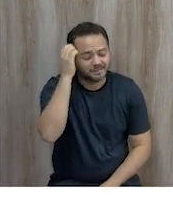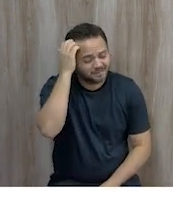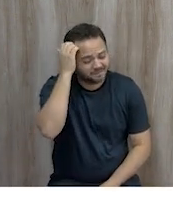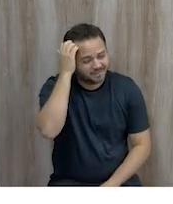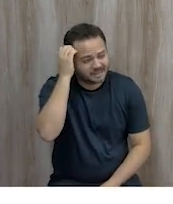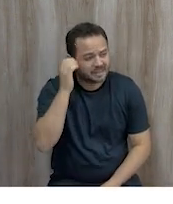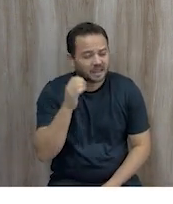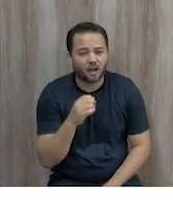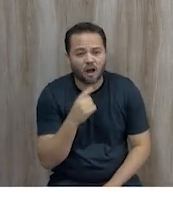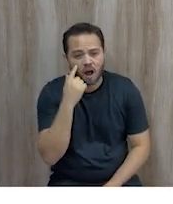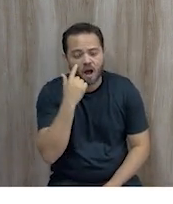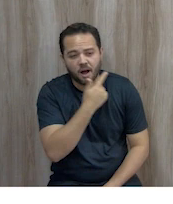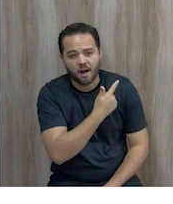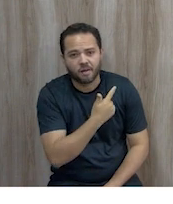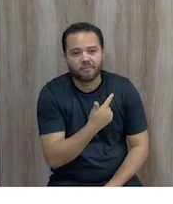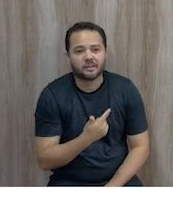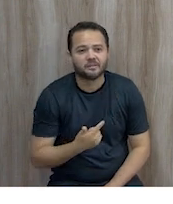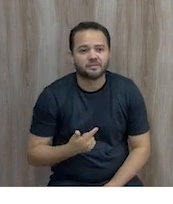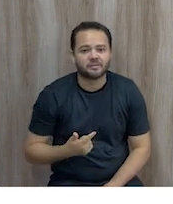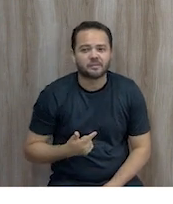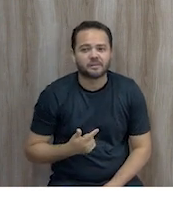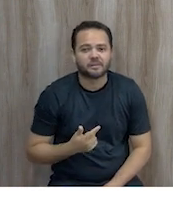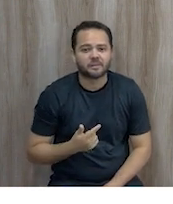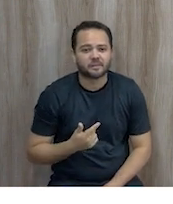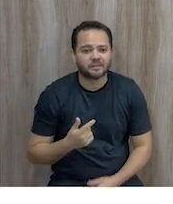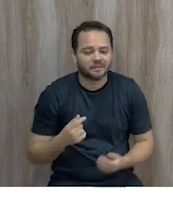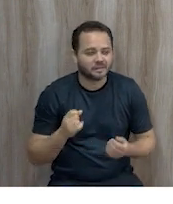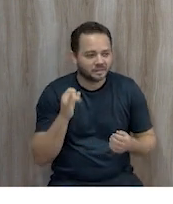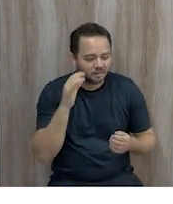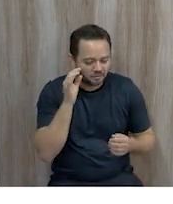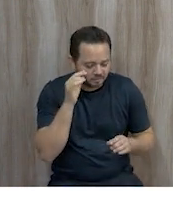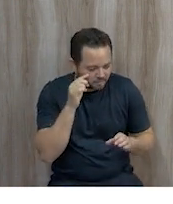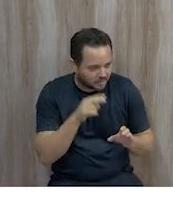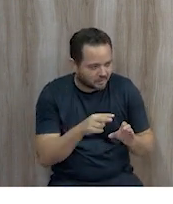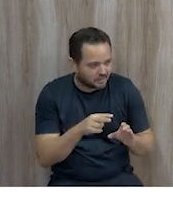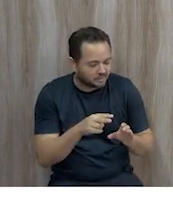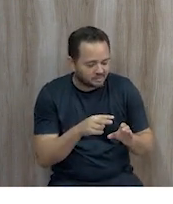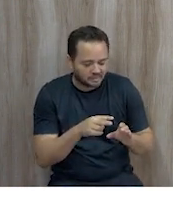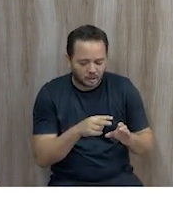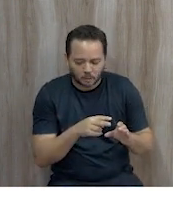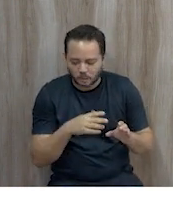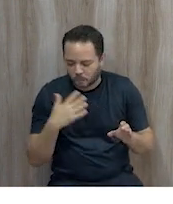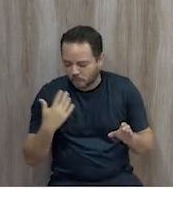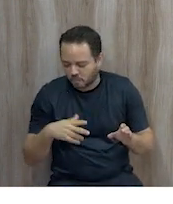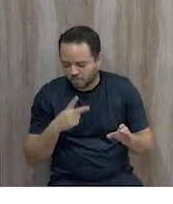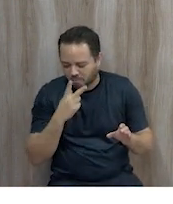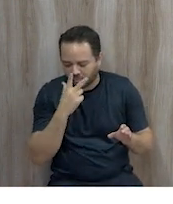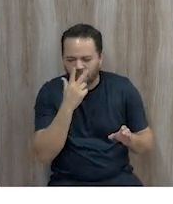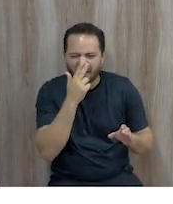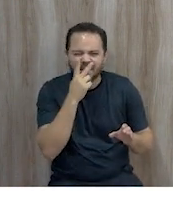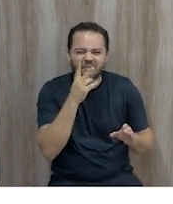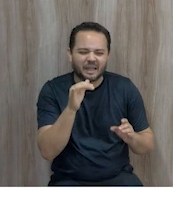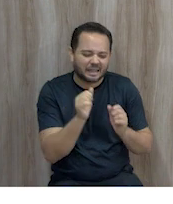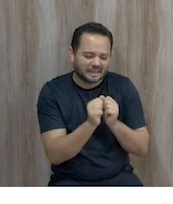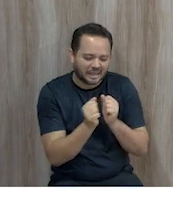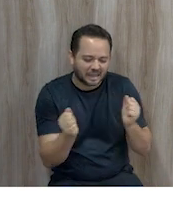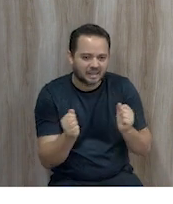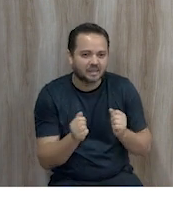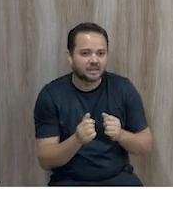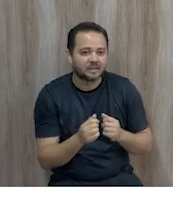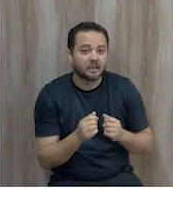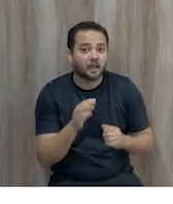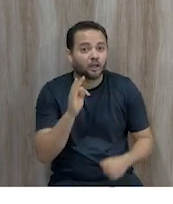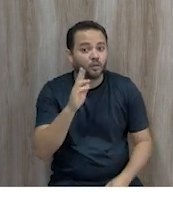olha a finura desse retalho. A gente coloca a sonda, dá até um frio na barriga de que, meu Deus, vai rasgar, né? E a tunelização é